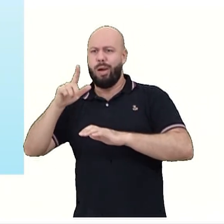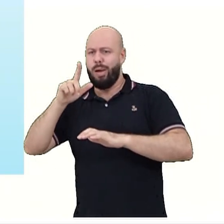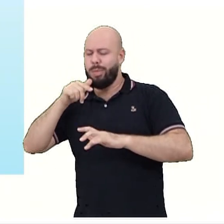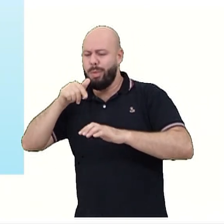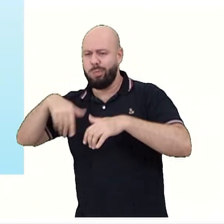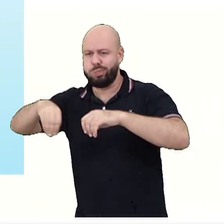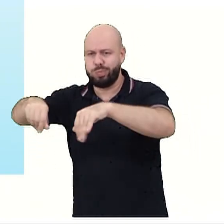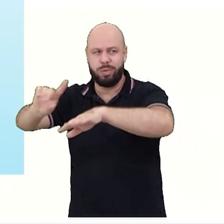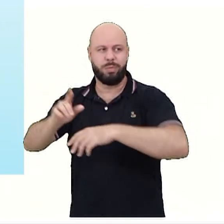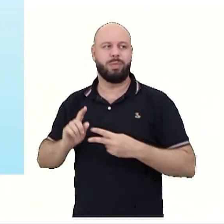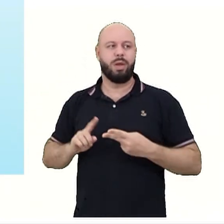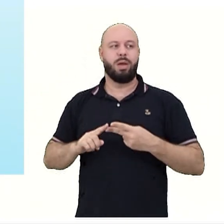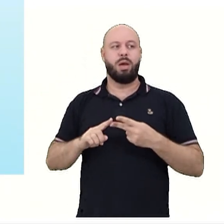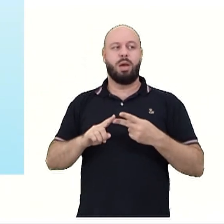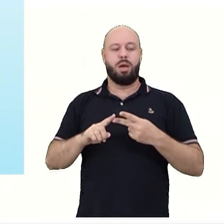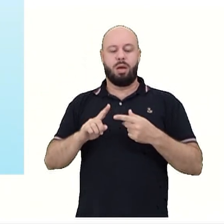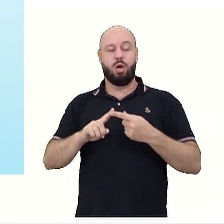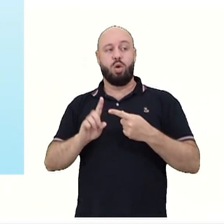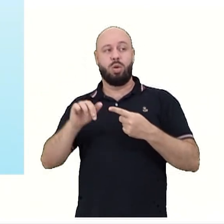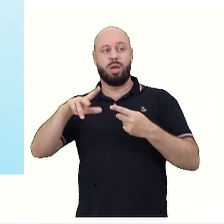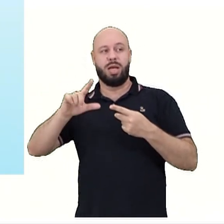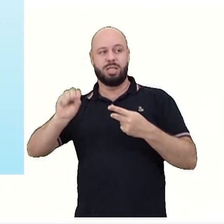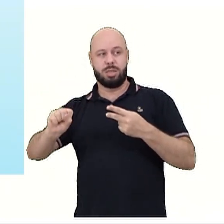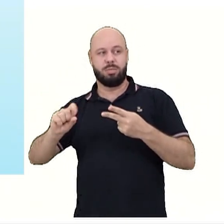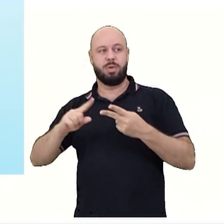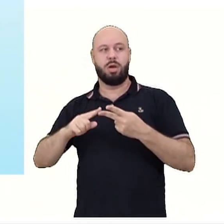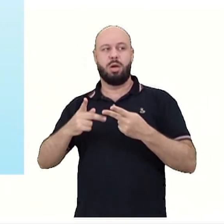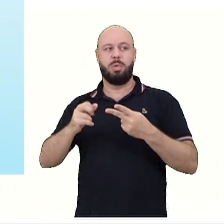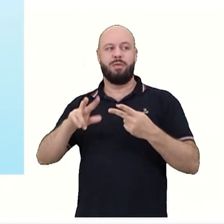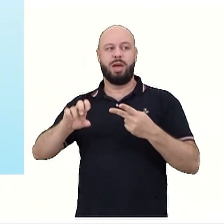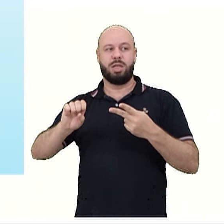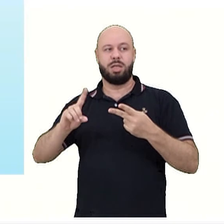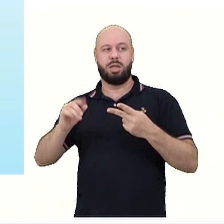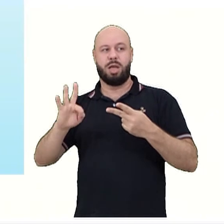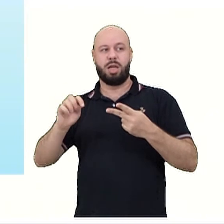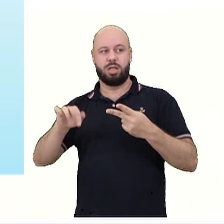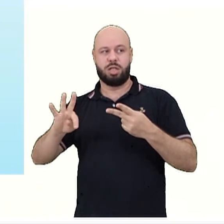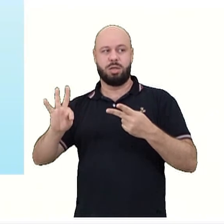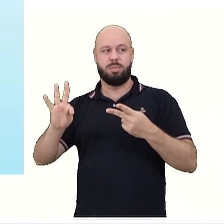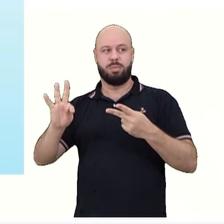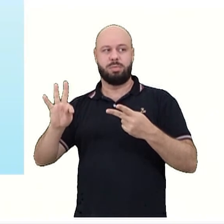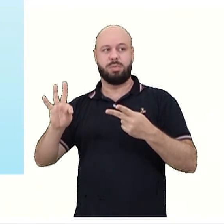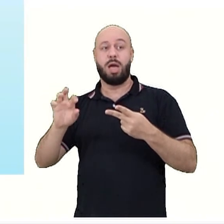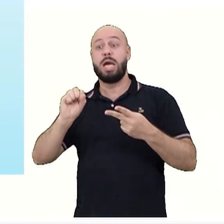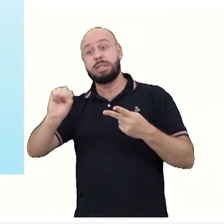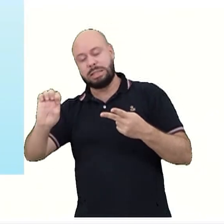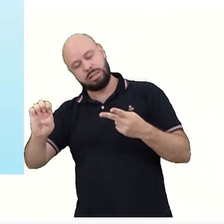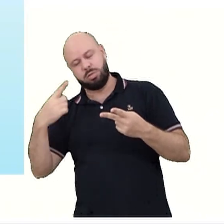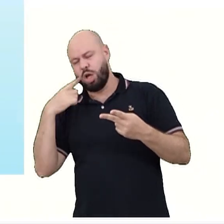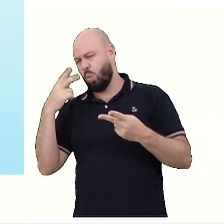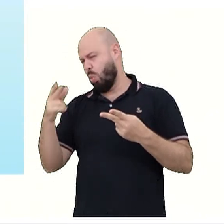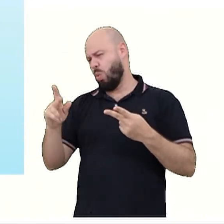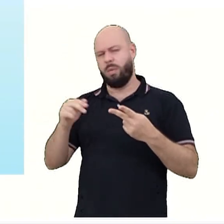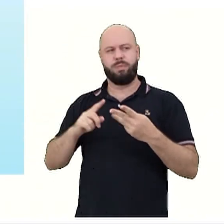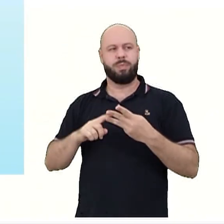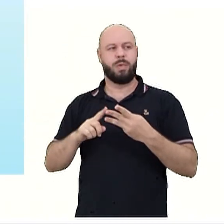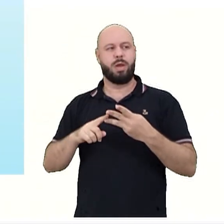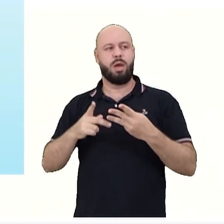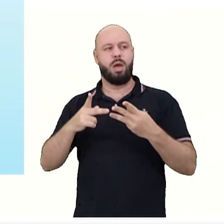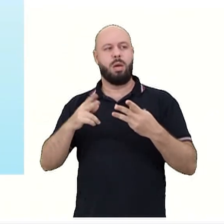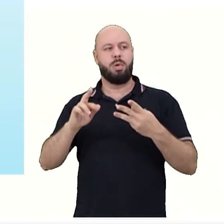temos unless, a menos que, provided that, que é uma outra forma de falar se, né? Providing